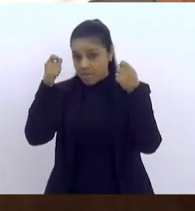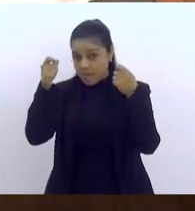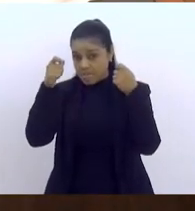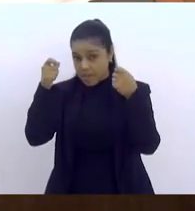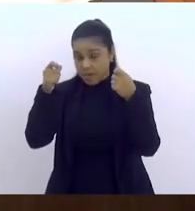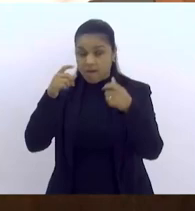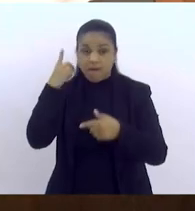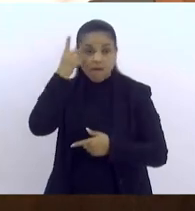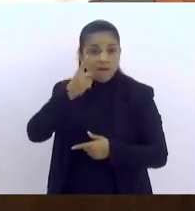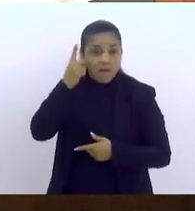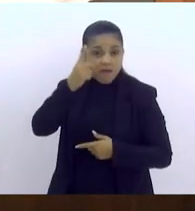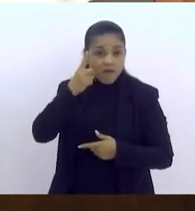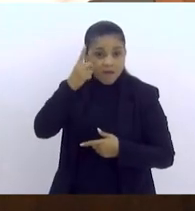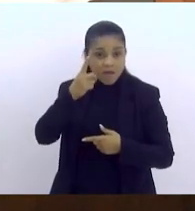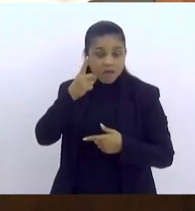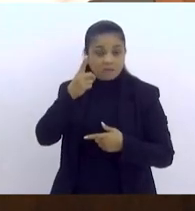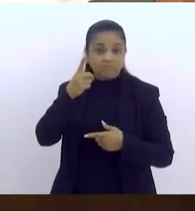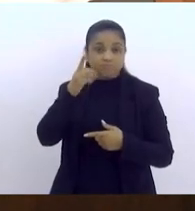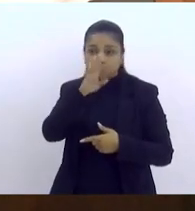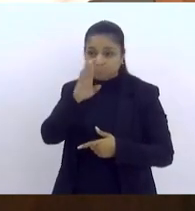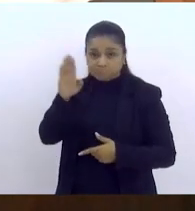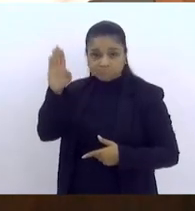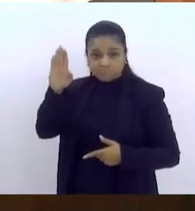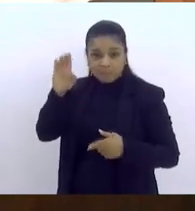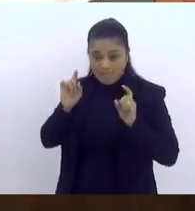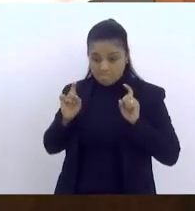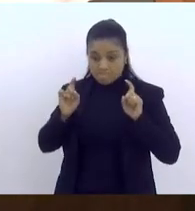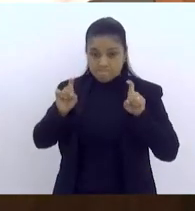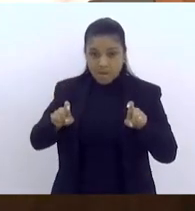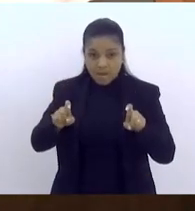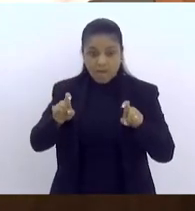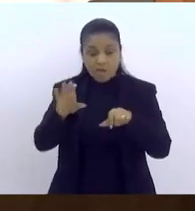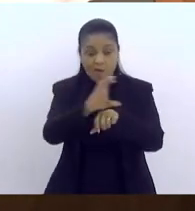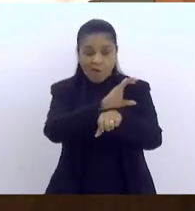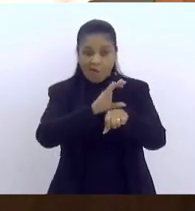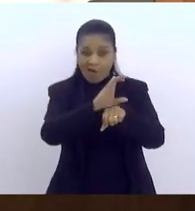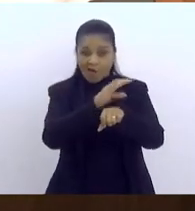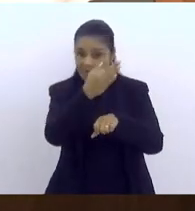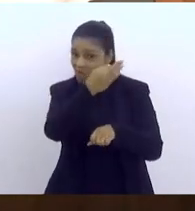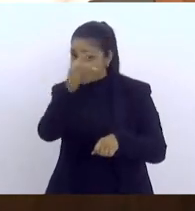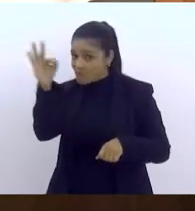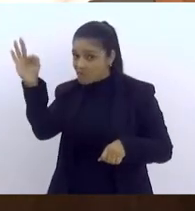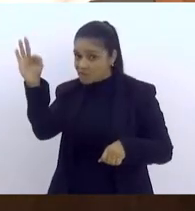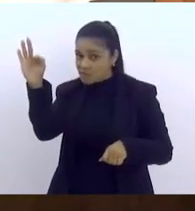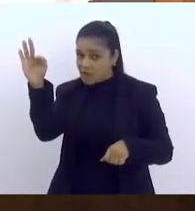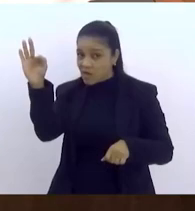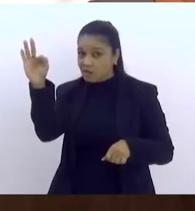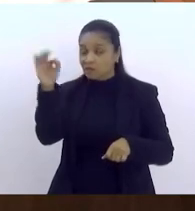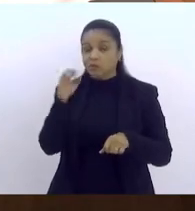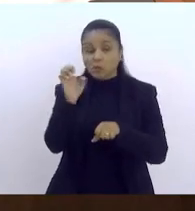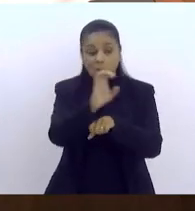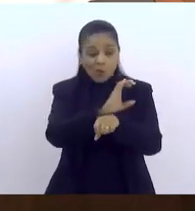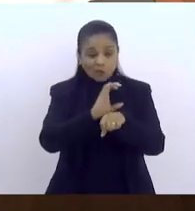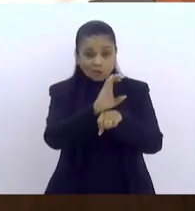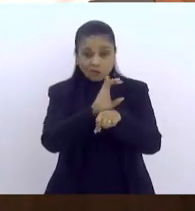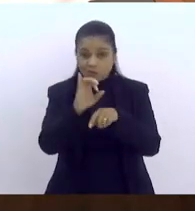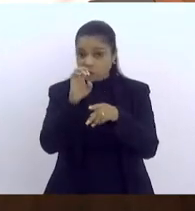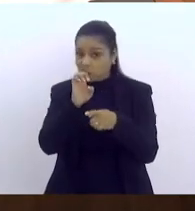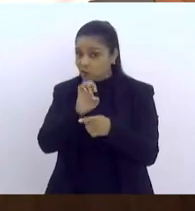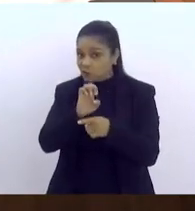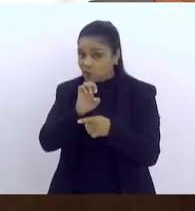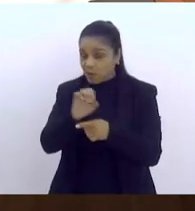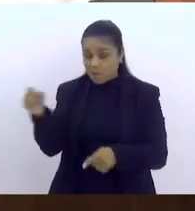exercício do seu mandato, o que está consagrado na Constituição Federal, o que está consagrado na Constituição do Estado, de usar